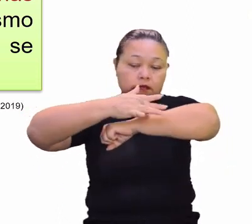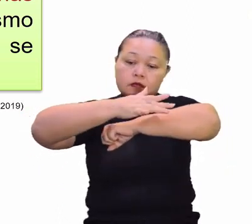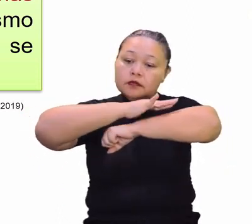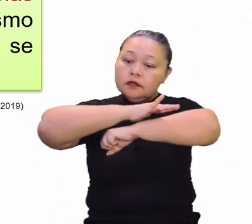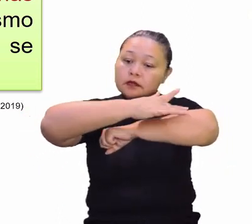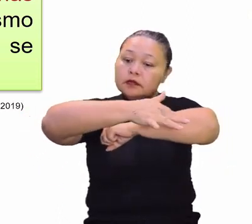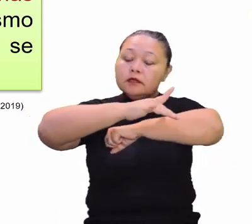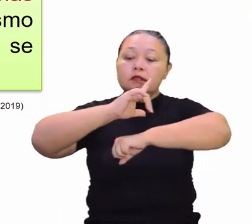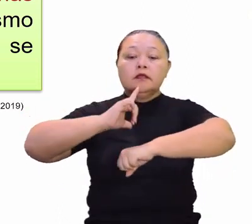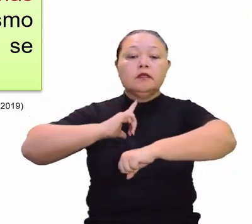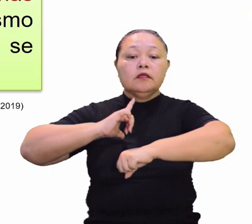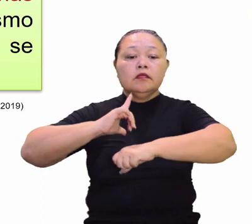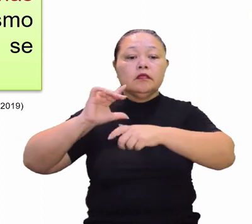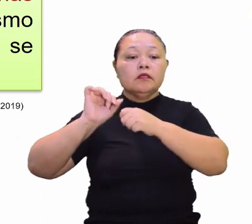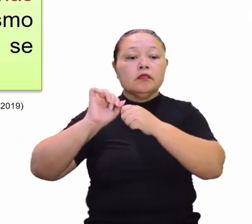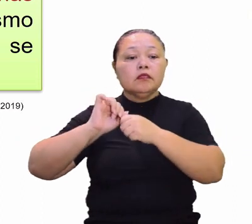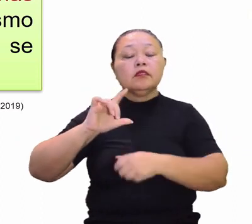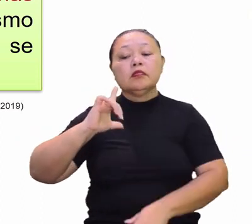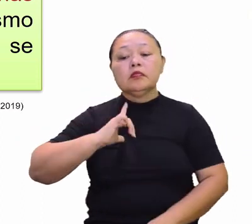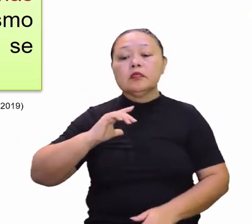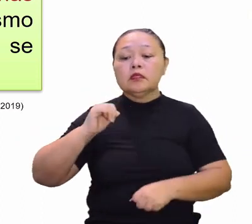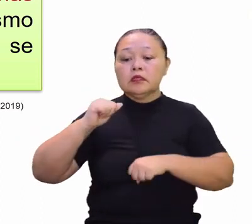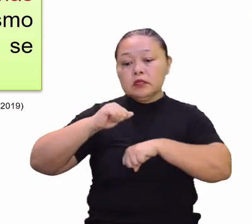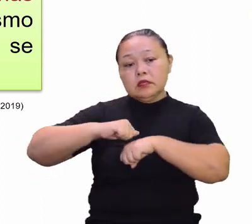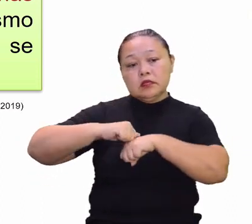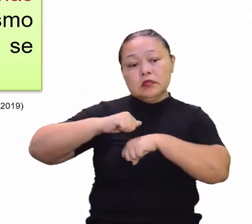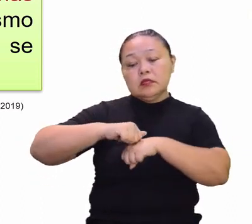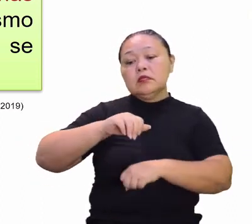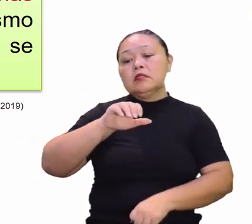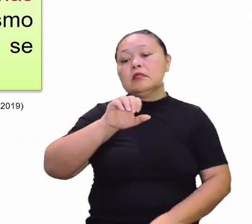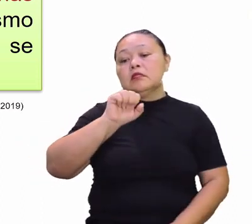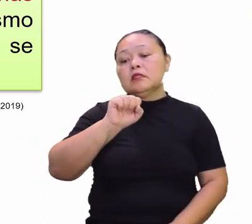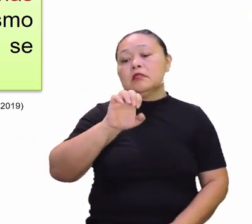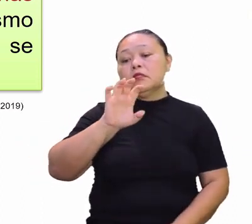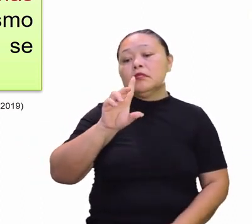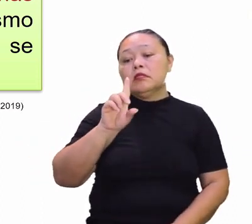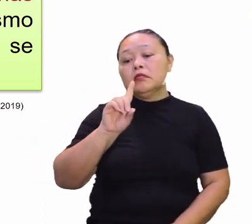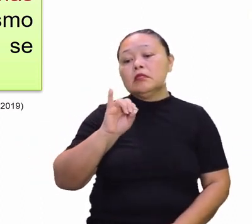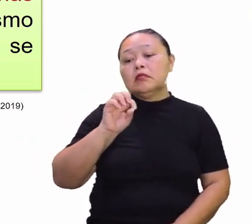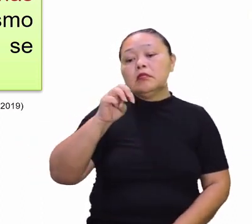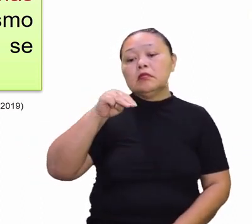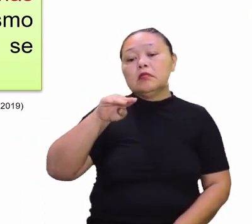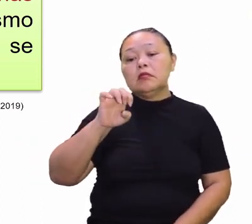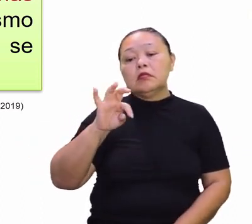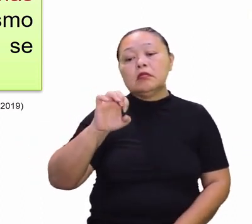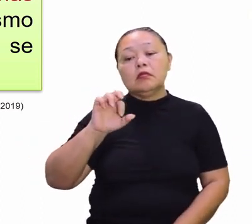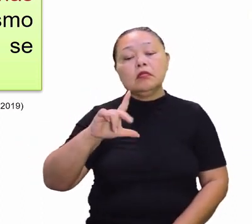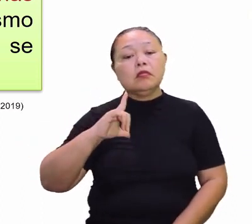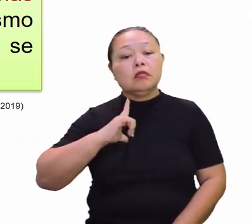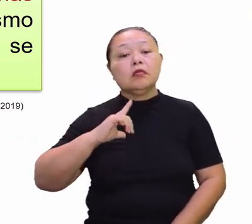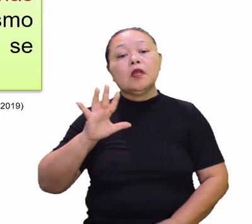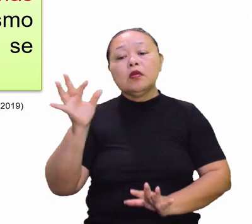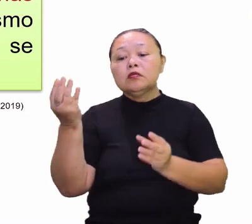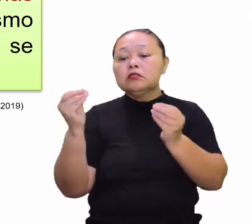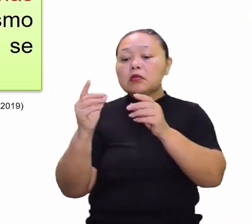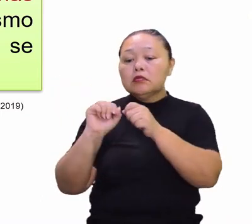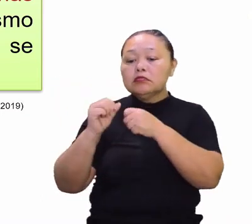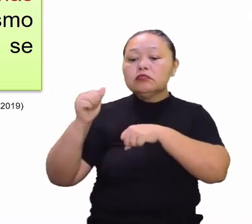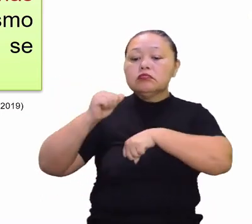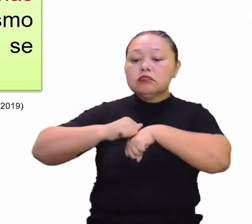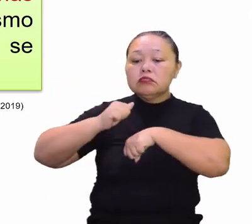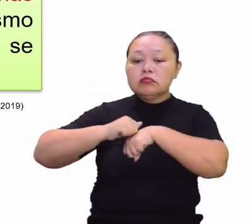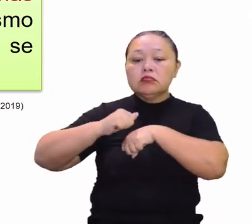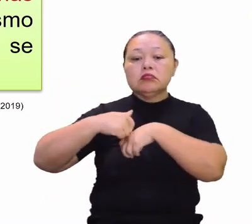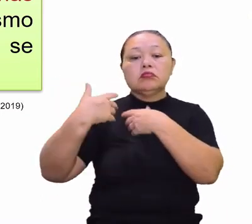rochas, nós temos as rochas sedimentares, né, professor Jorge? Que são formadas a partir de rochas pré-existentes. Essas